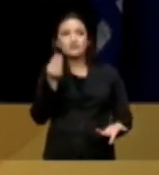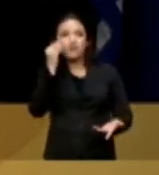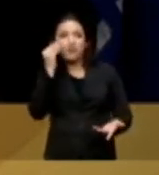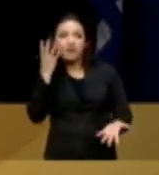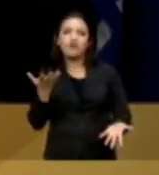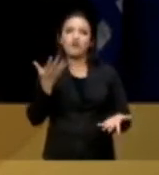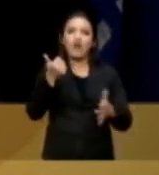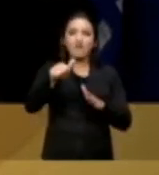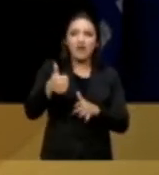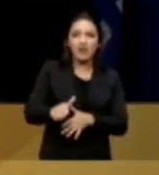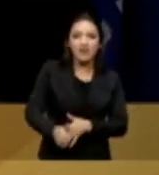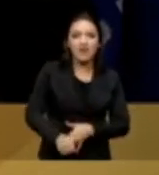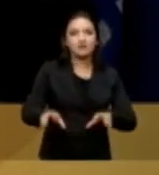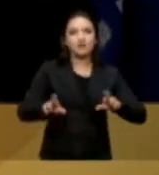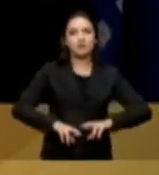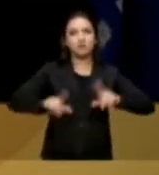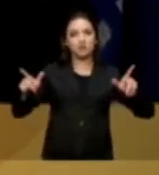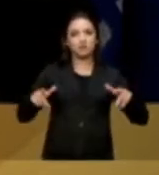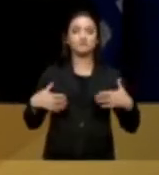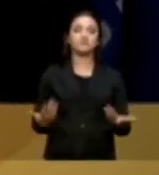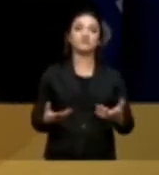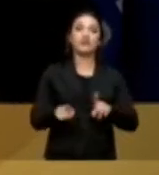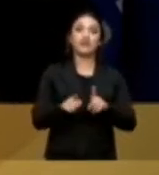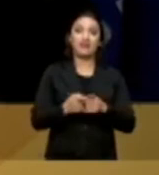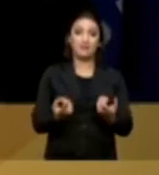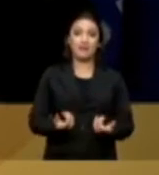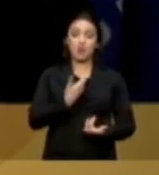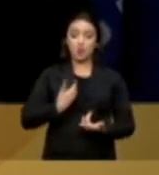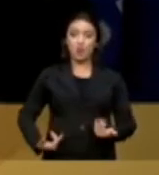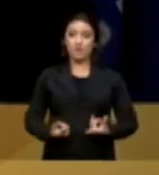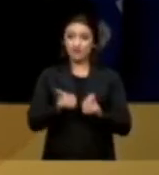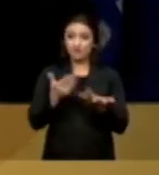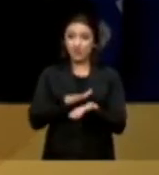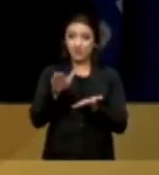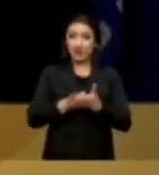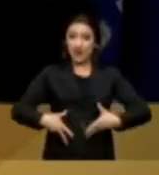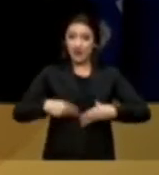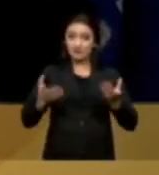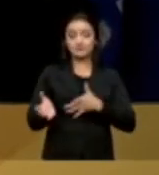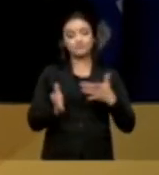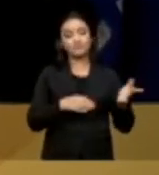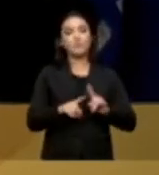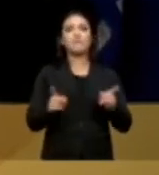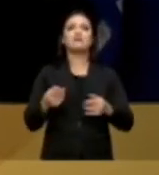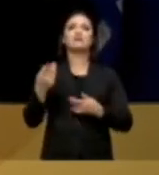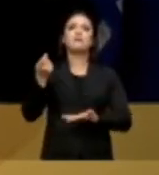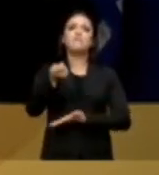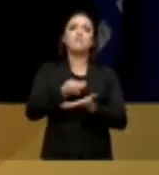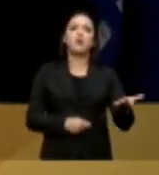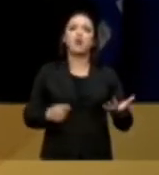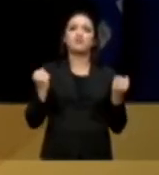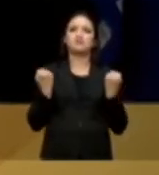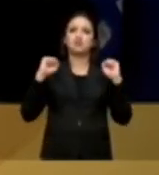anti-isonômica, além de onerar o Estado. Por outro lado, em se tratando de prova de capacidade física,